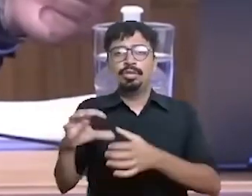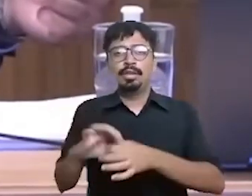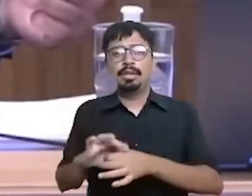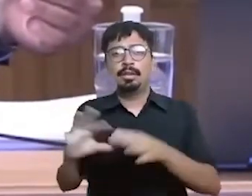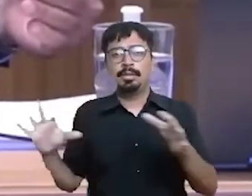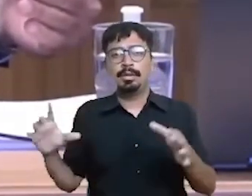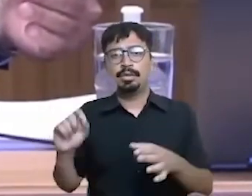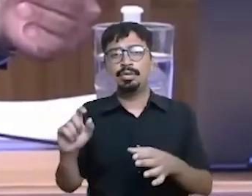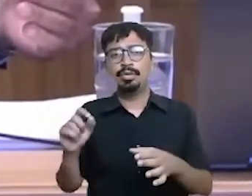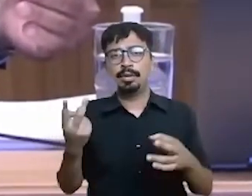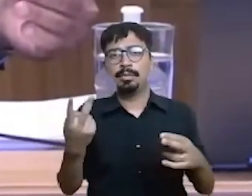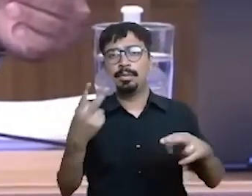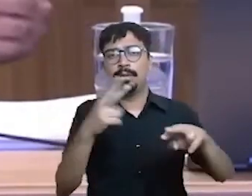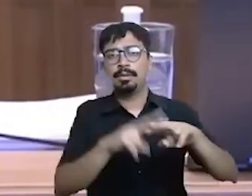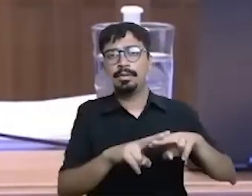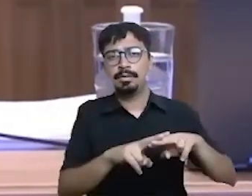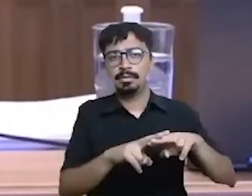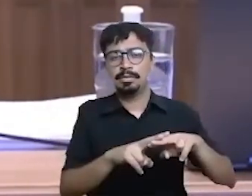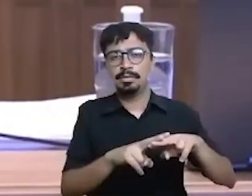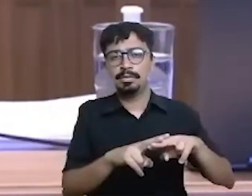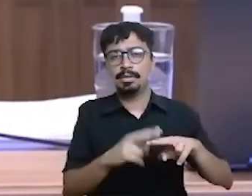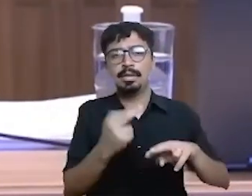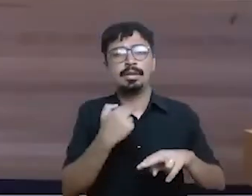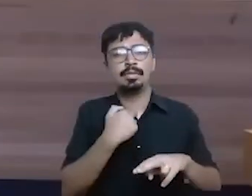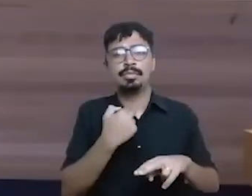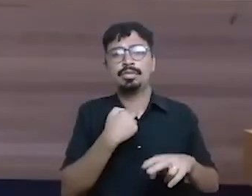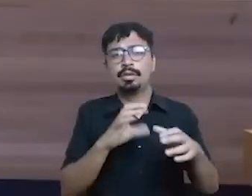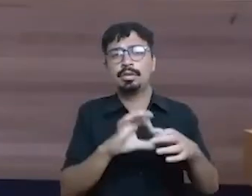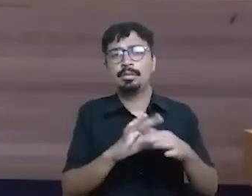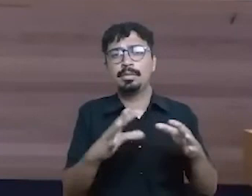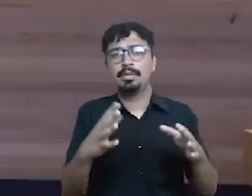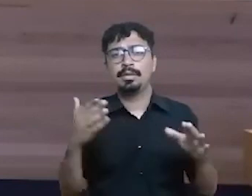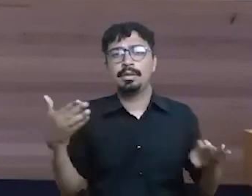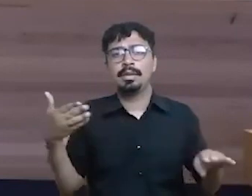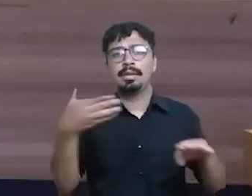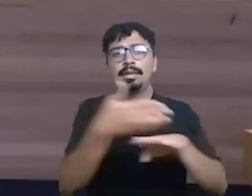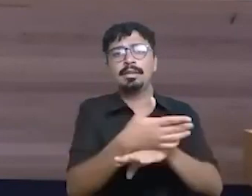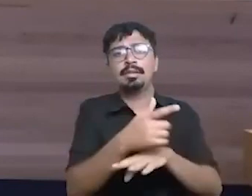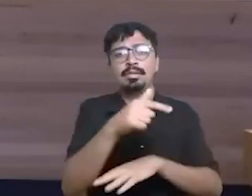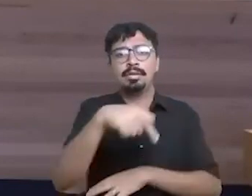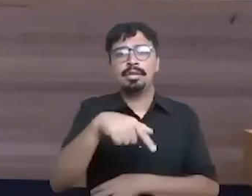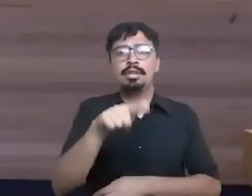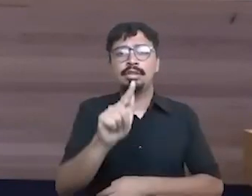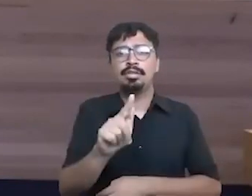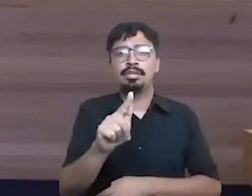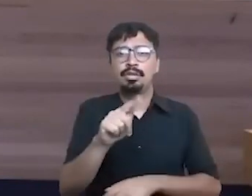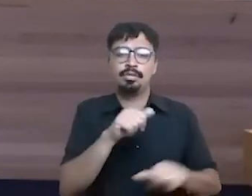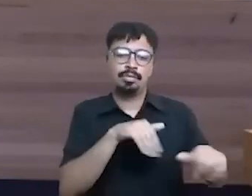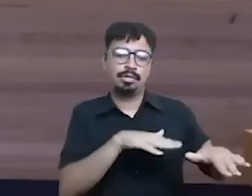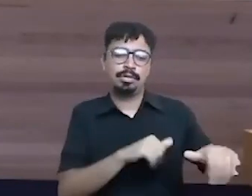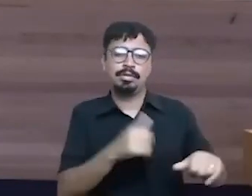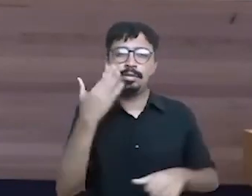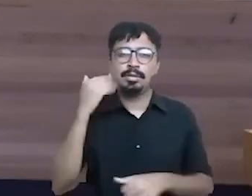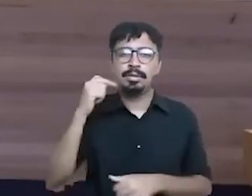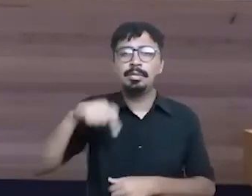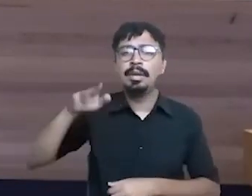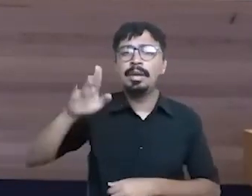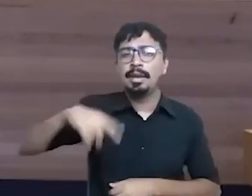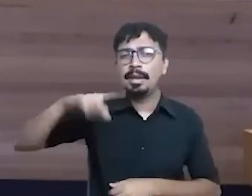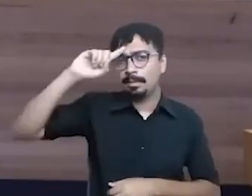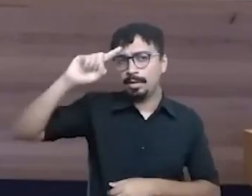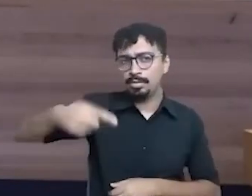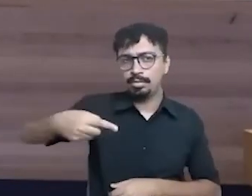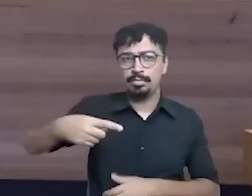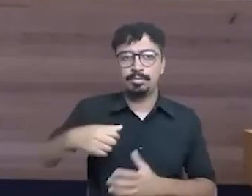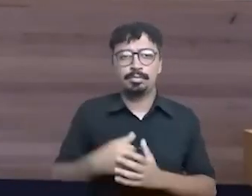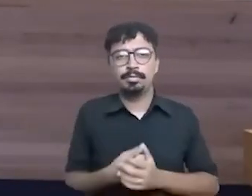estavam que adentraram o que do exército naquele momento e o senhor sabe quem deu o comando só tem notícia não sei se foi informado por quem